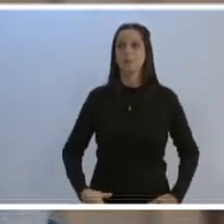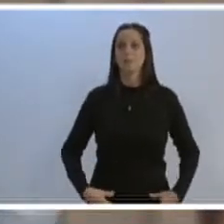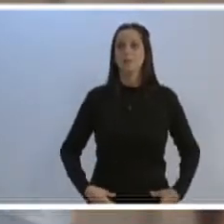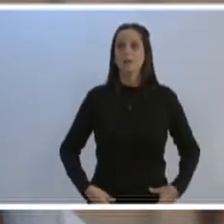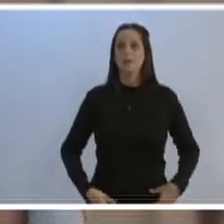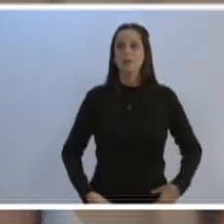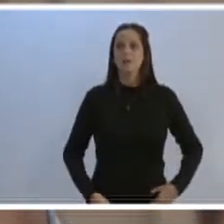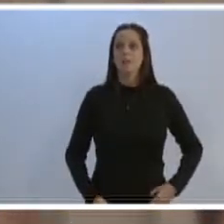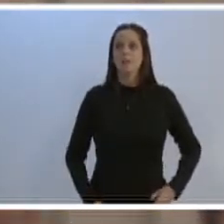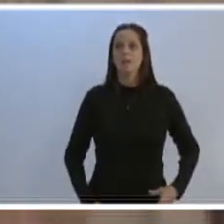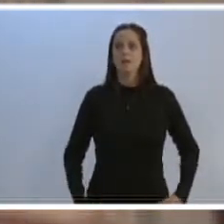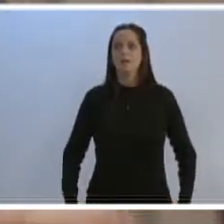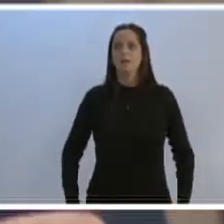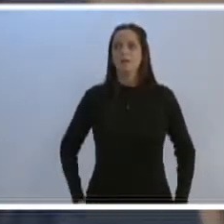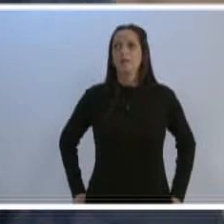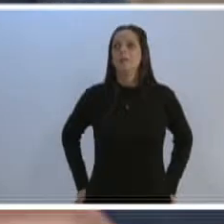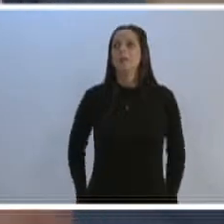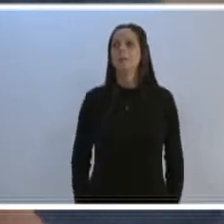o